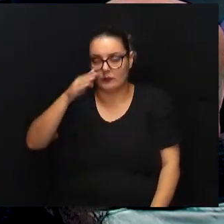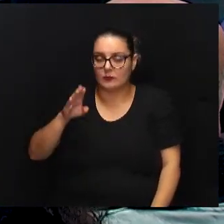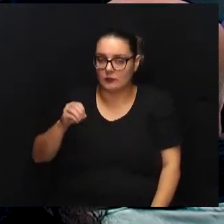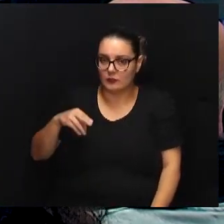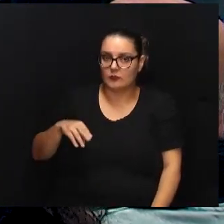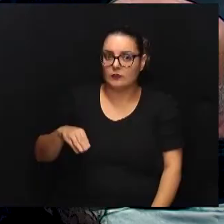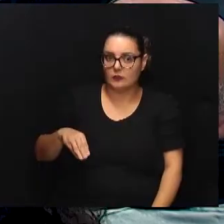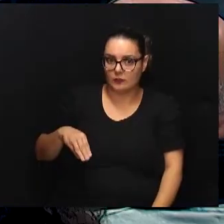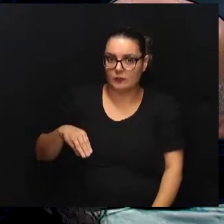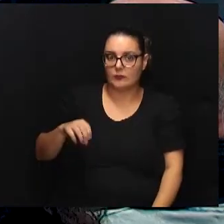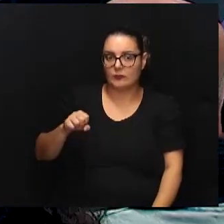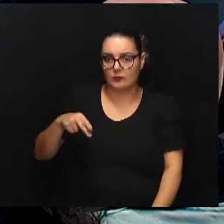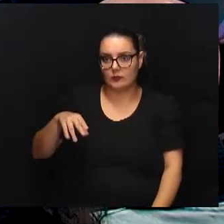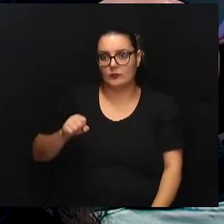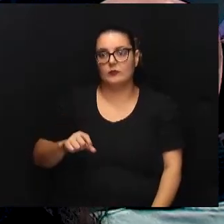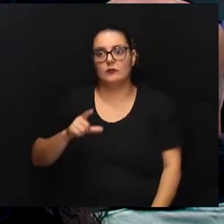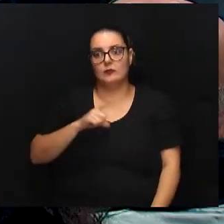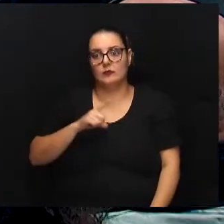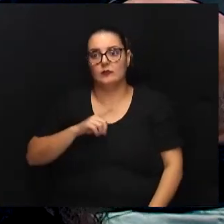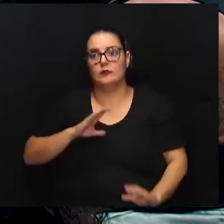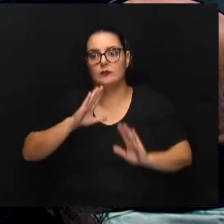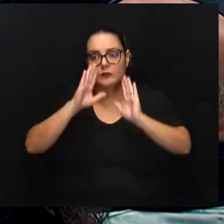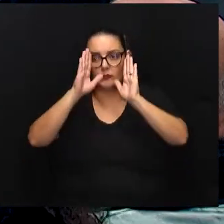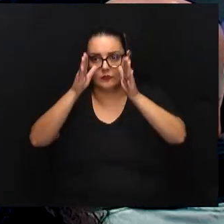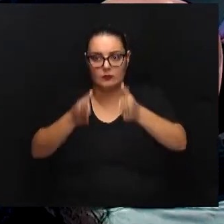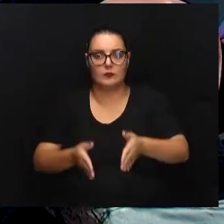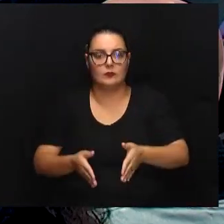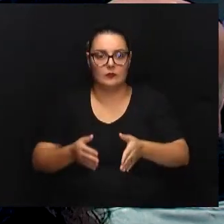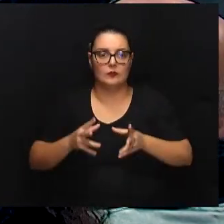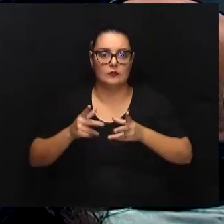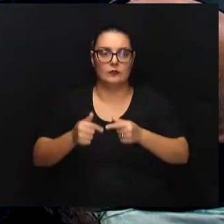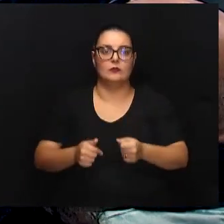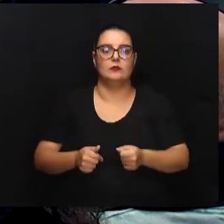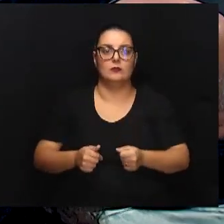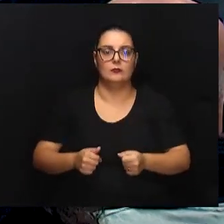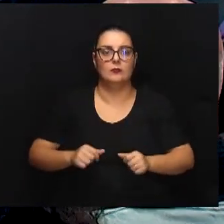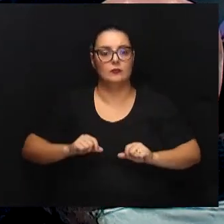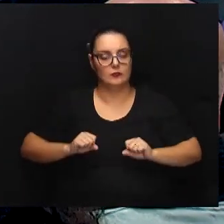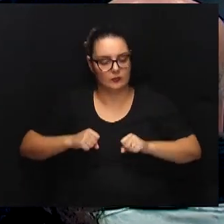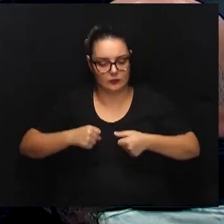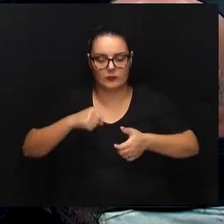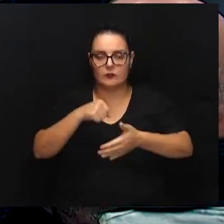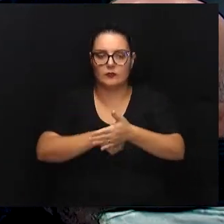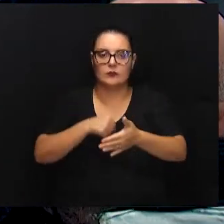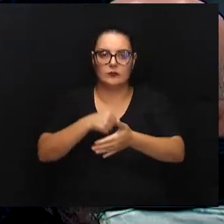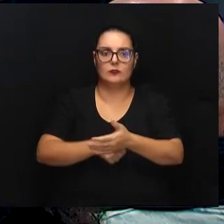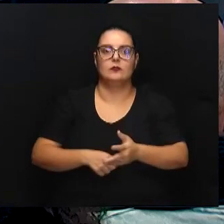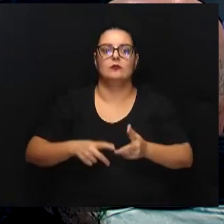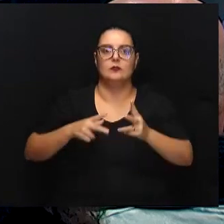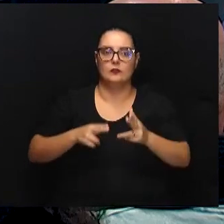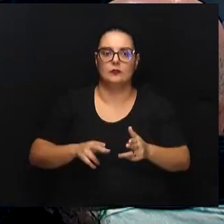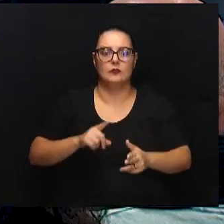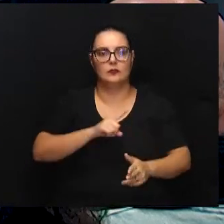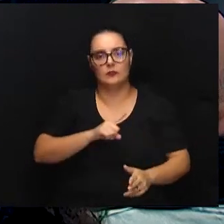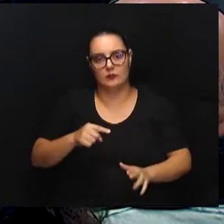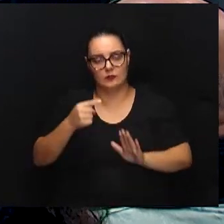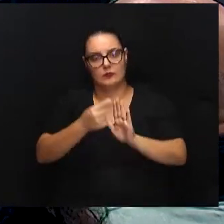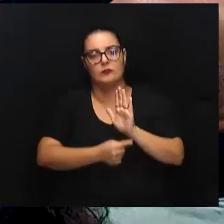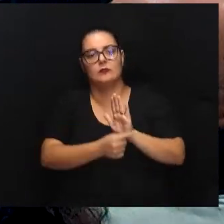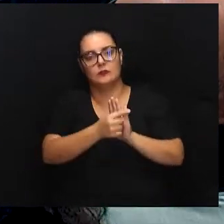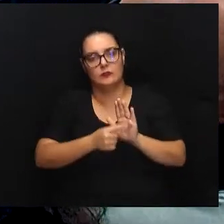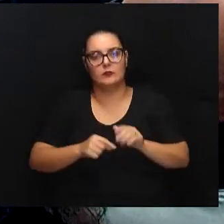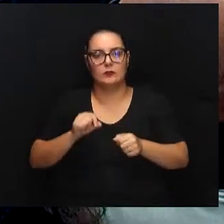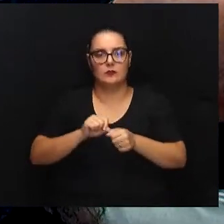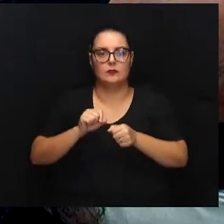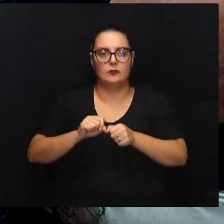um mínimo de consciência, a gente tem que ter isso como central em todas as nossas lutas, enquanto a